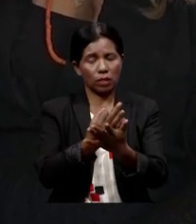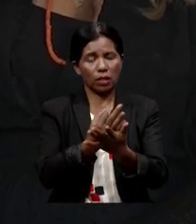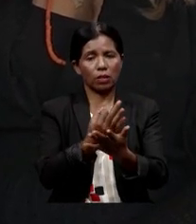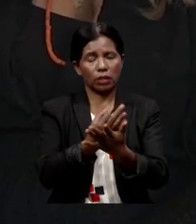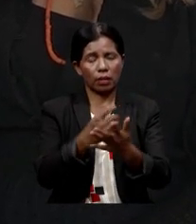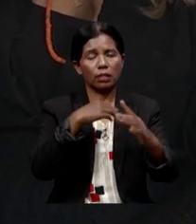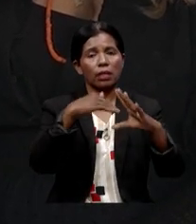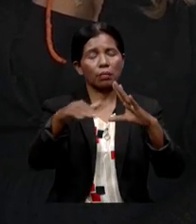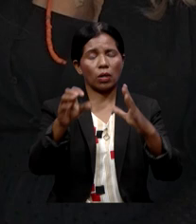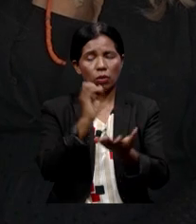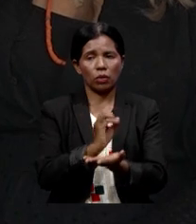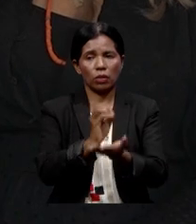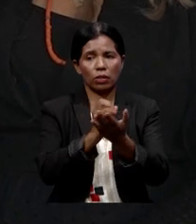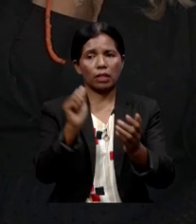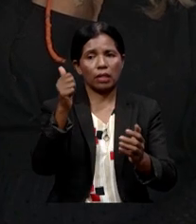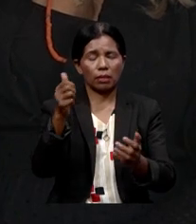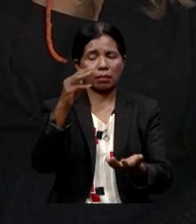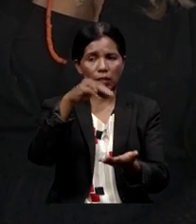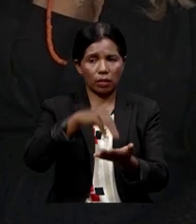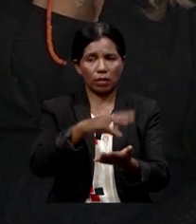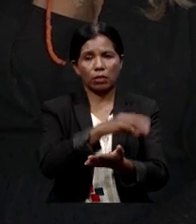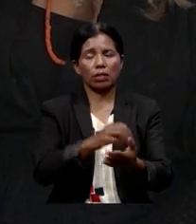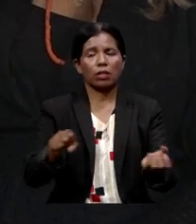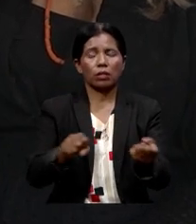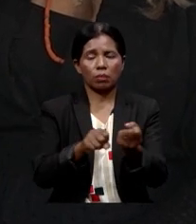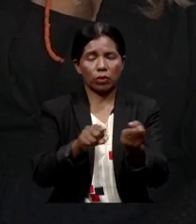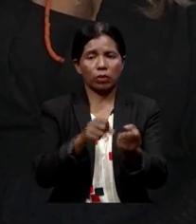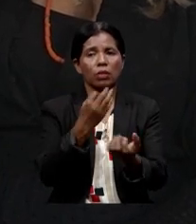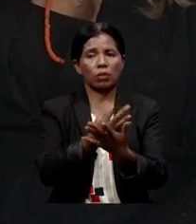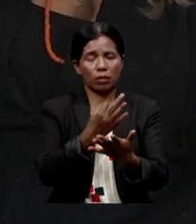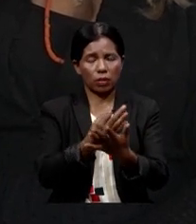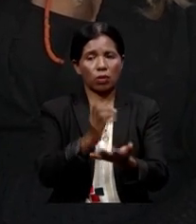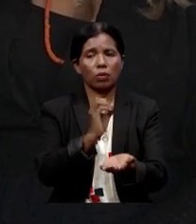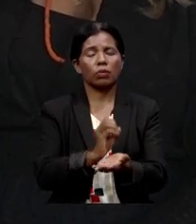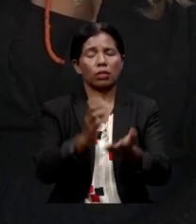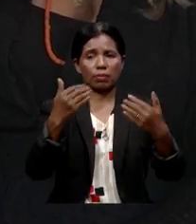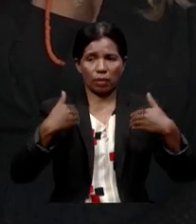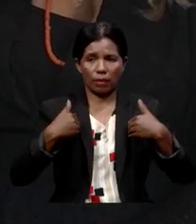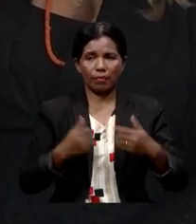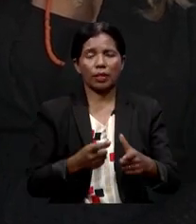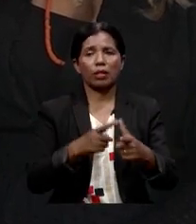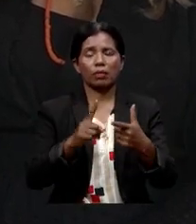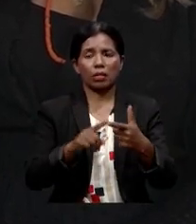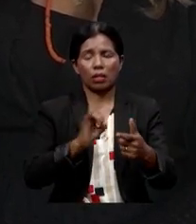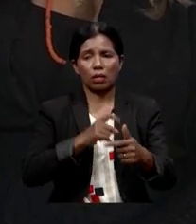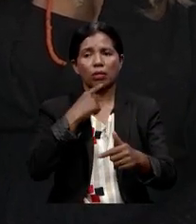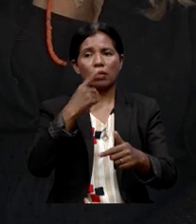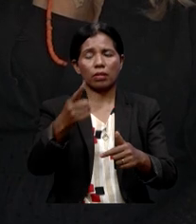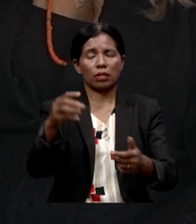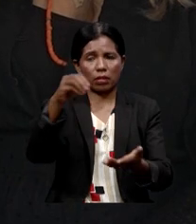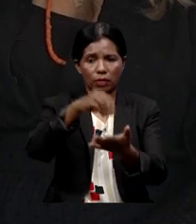10 milhões com o governo central para reforçar o orçamento na BEBAC RAIOA NEM IHA. Tuir fila fali, em sonho de